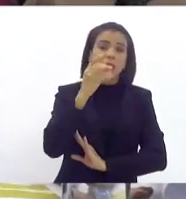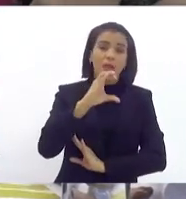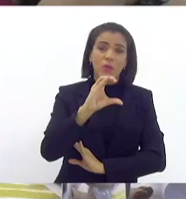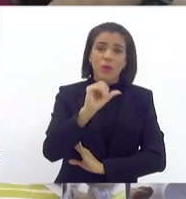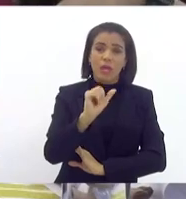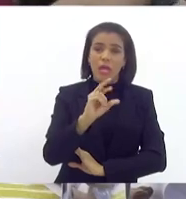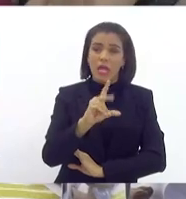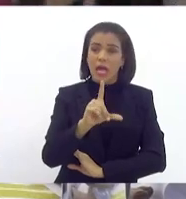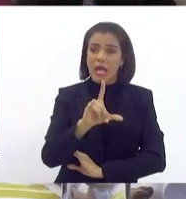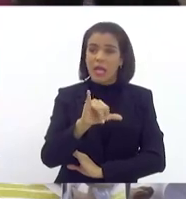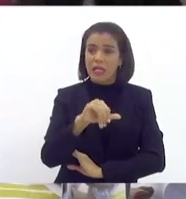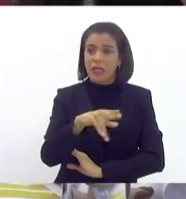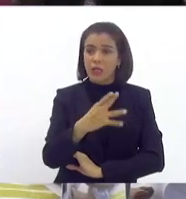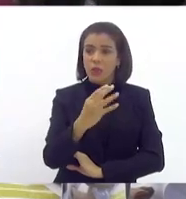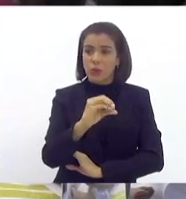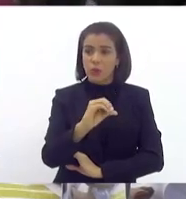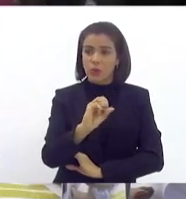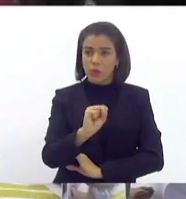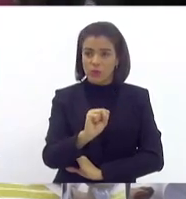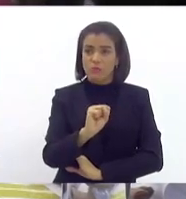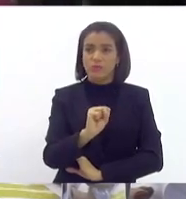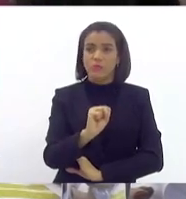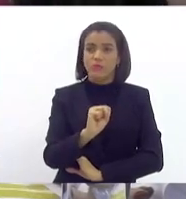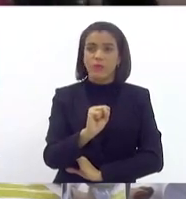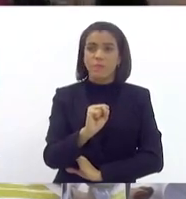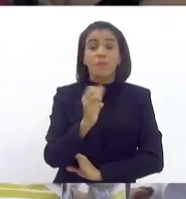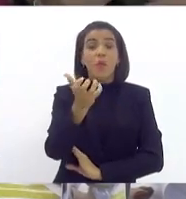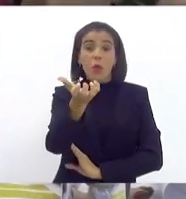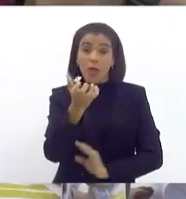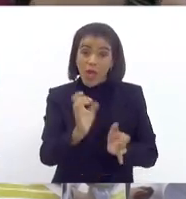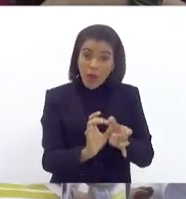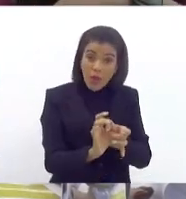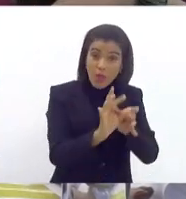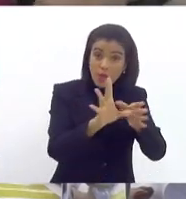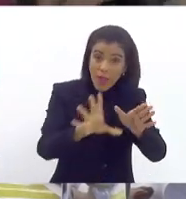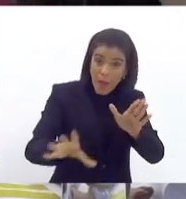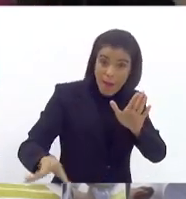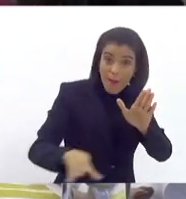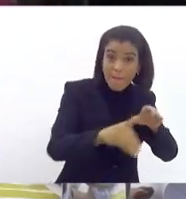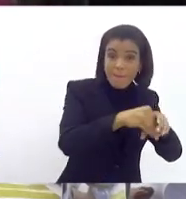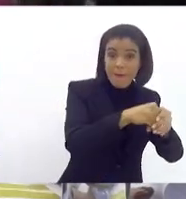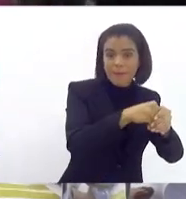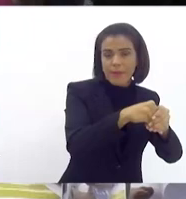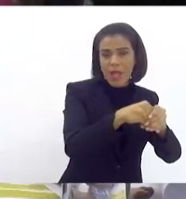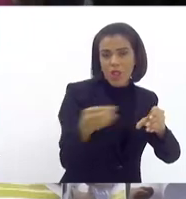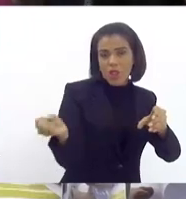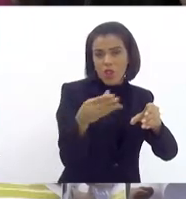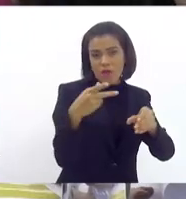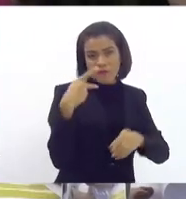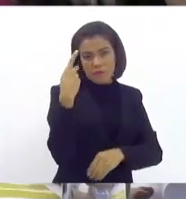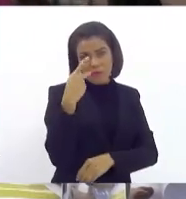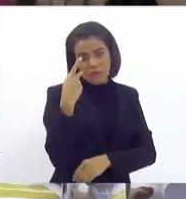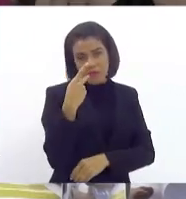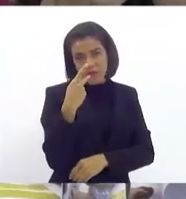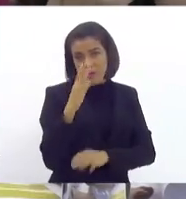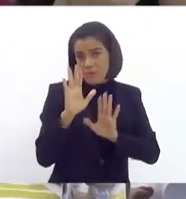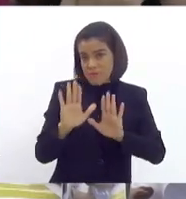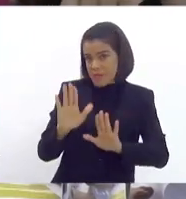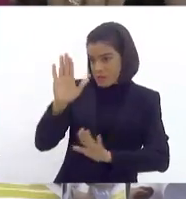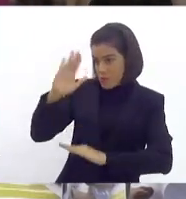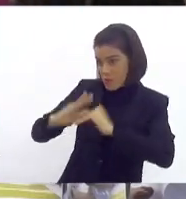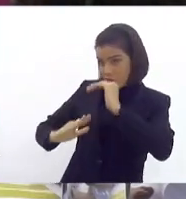seguinte: que eu quero autorizar a implementação de novas políticas. Agora, o